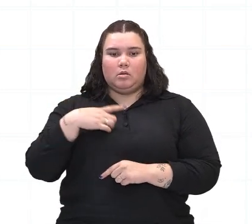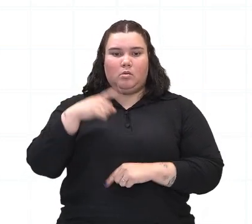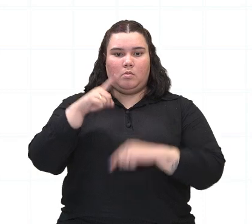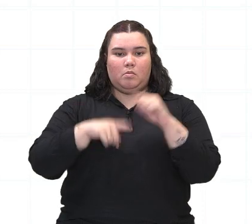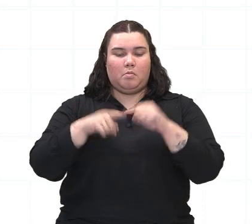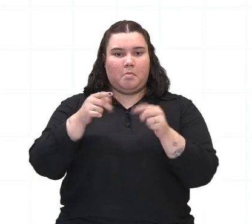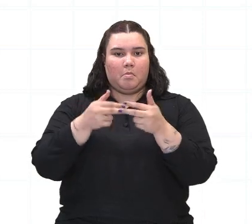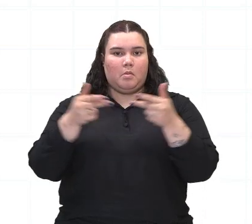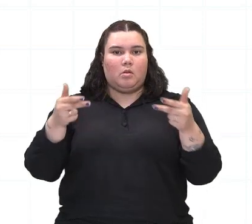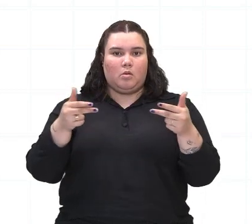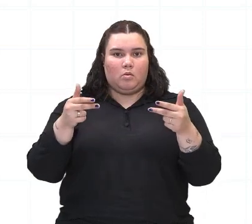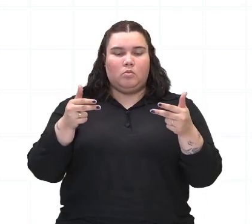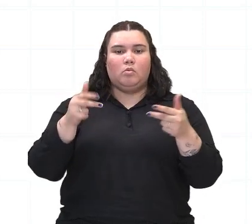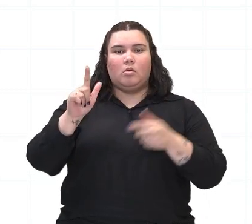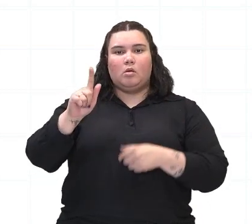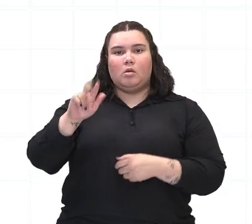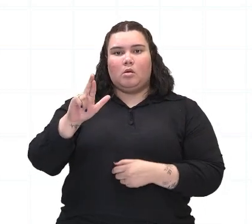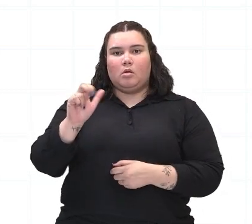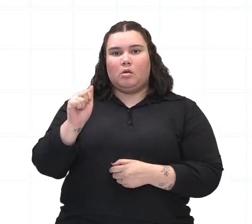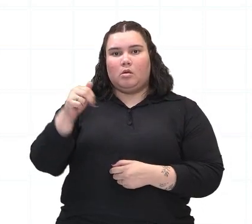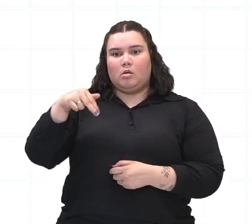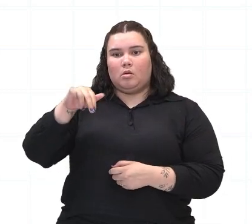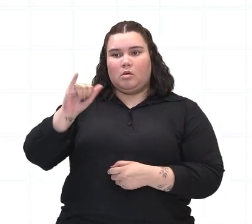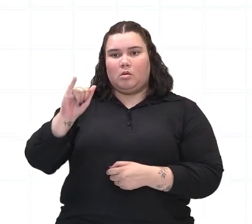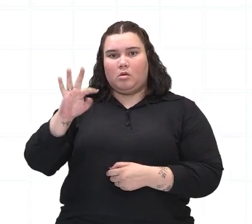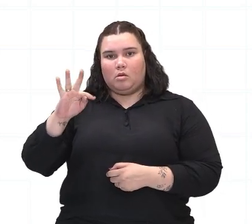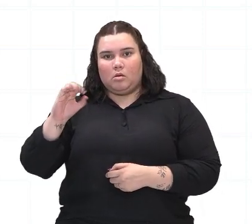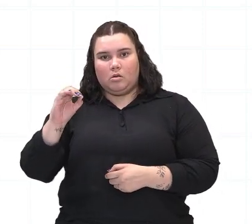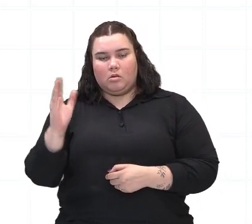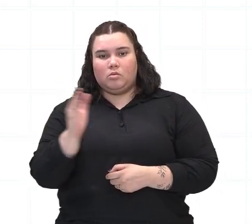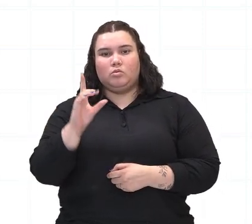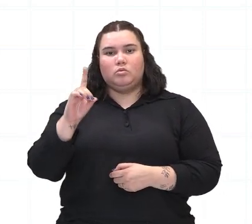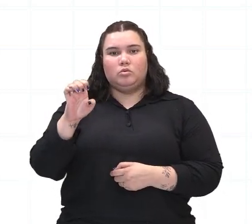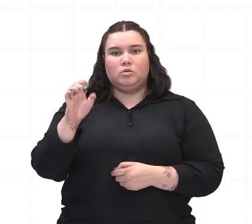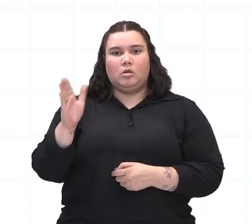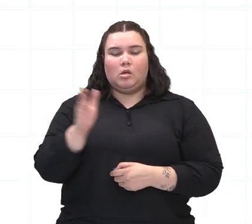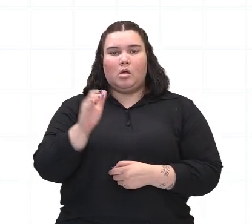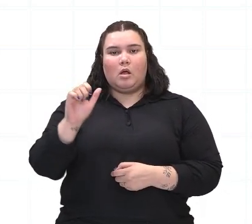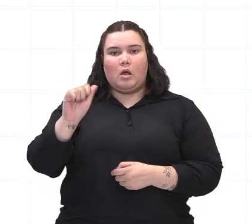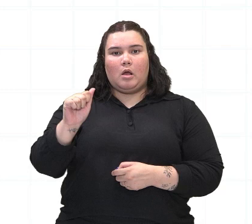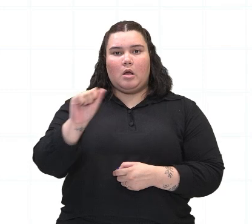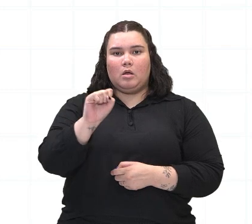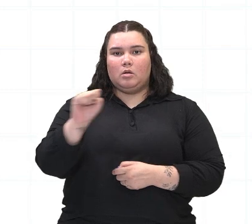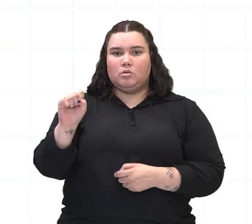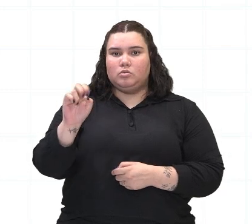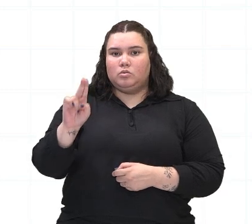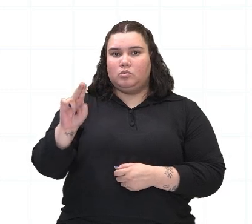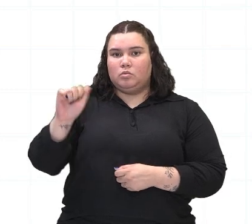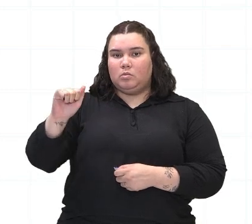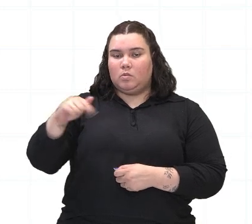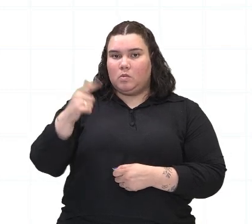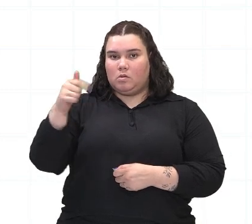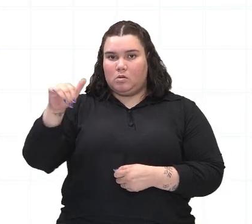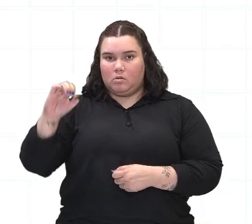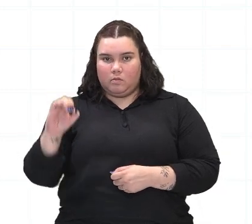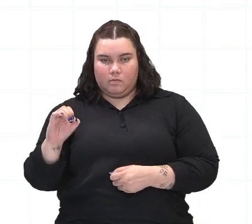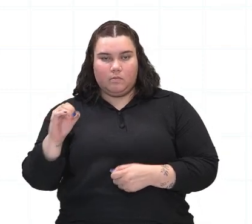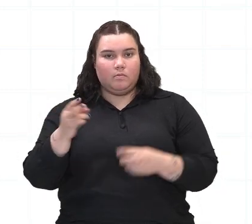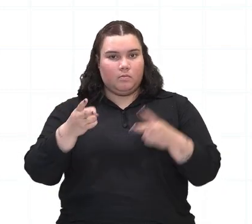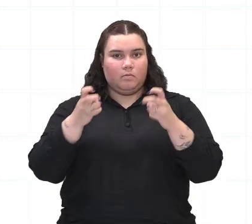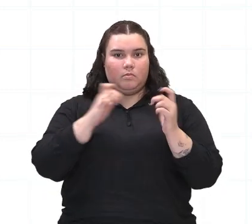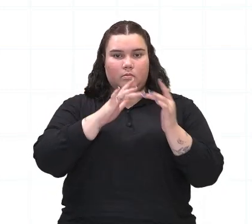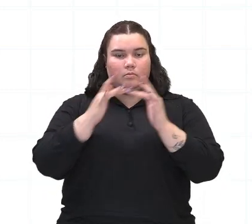Nobre o granito de assuão Olha só o contexto que a gente tem né a relação que a gente